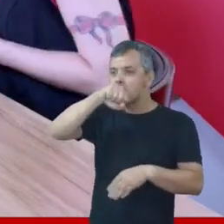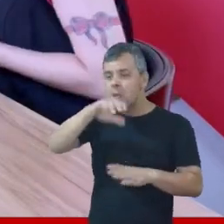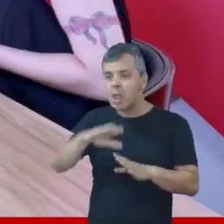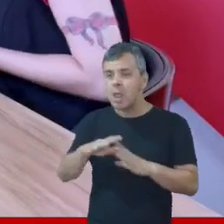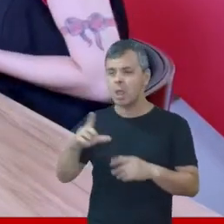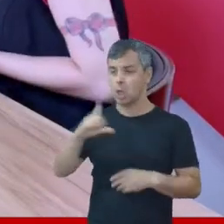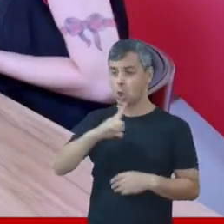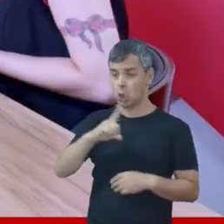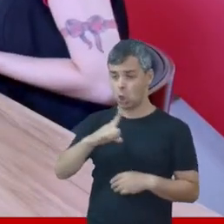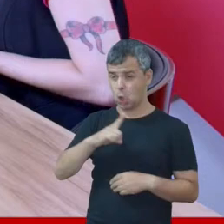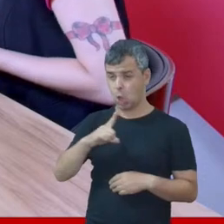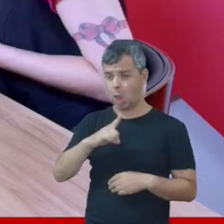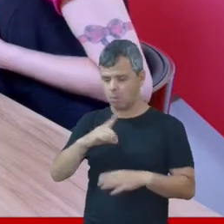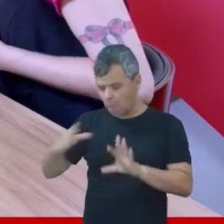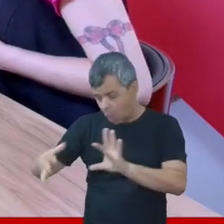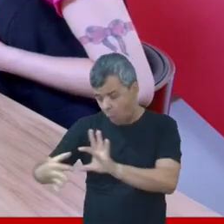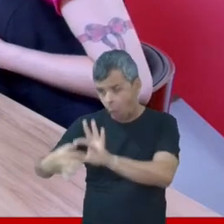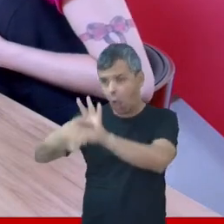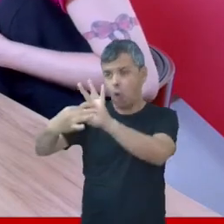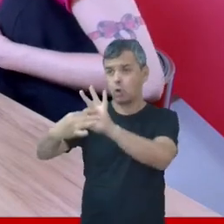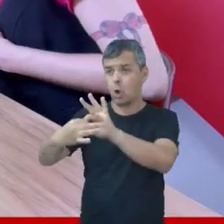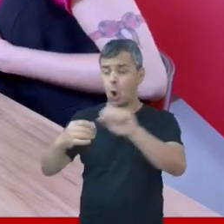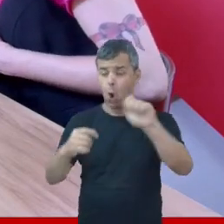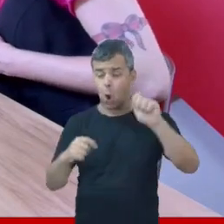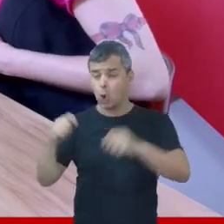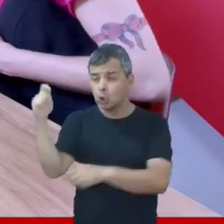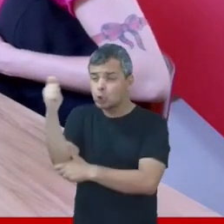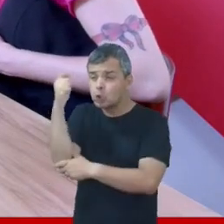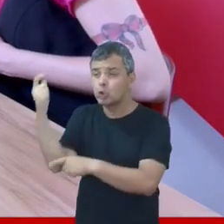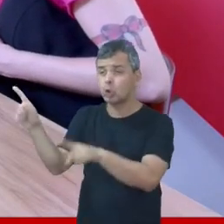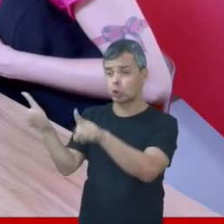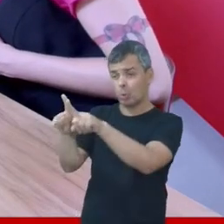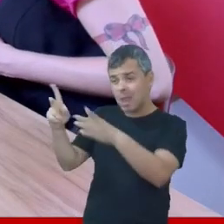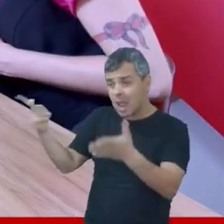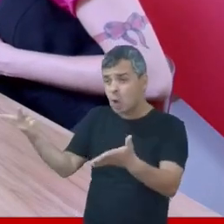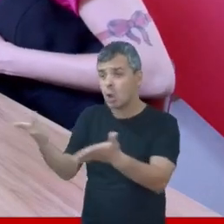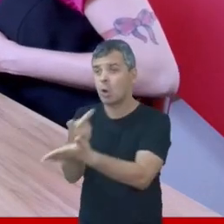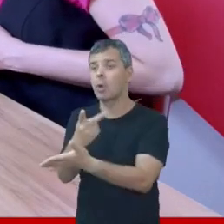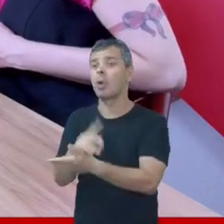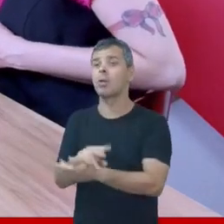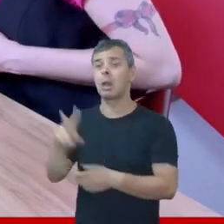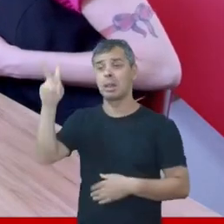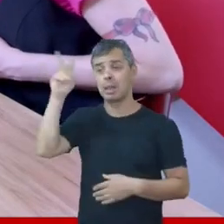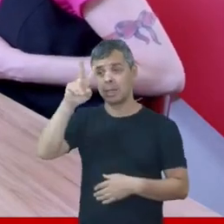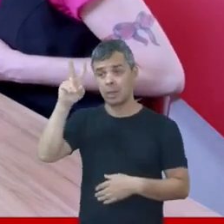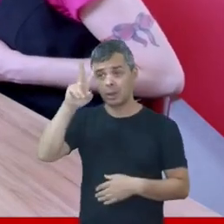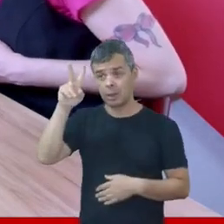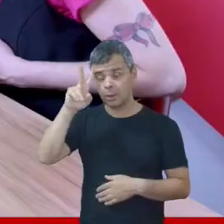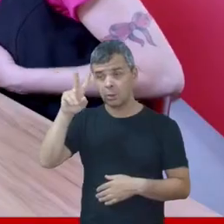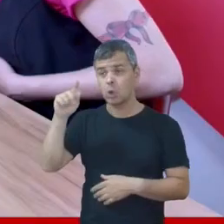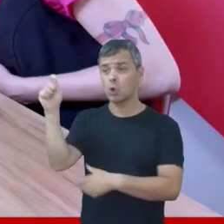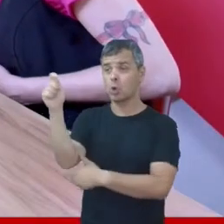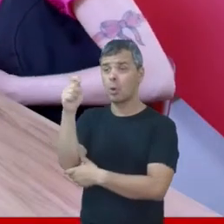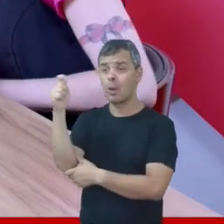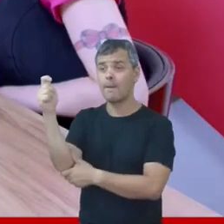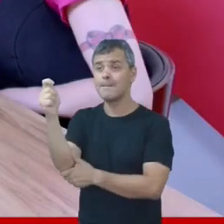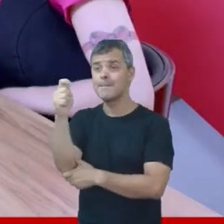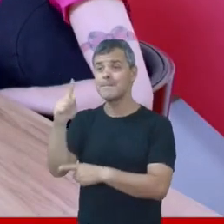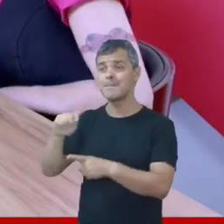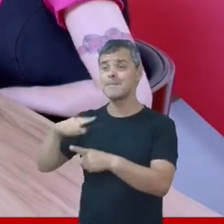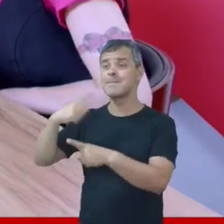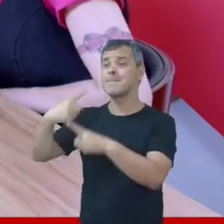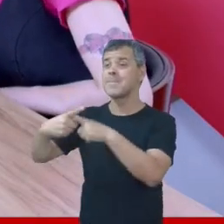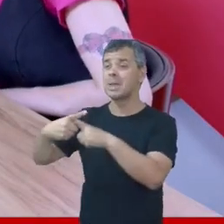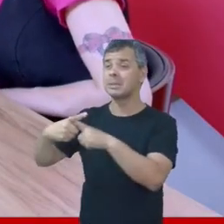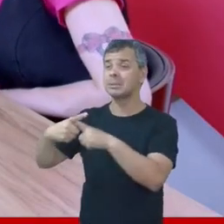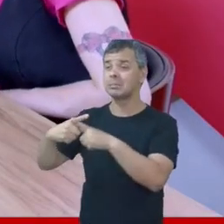Então, existe essa integração. No Rio Grande do Sul, isso também acontece. Lembrando que o Rio Grande do Sul é o estado que mais tem